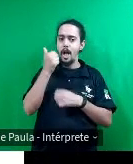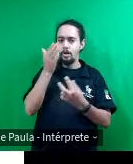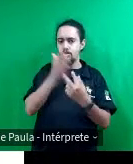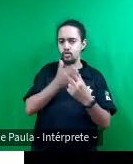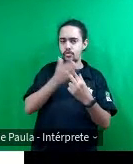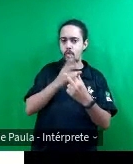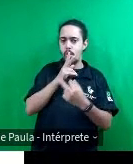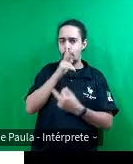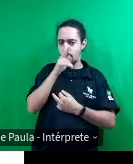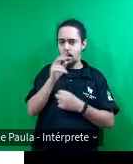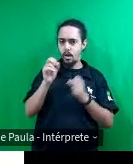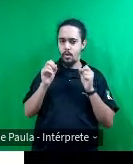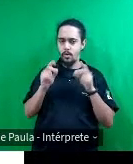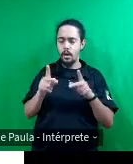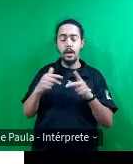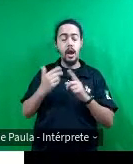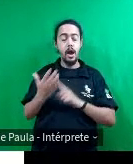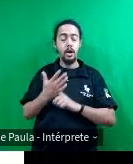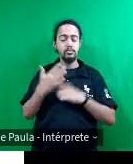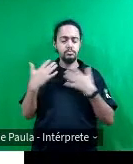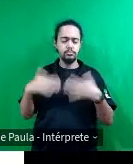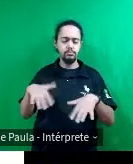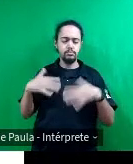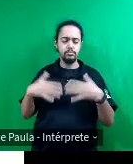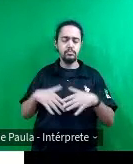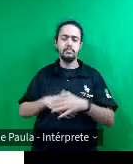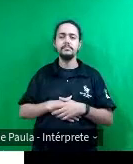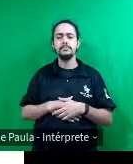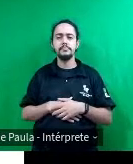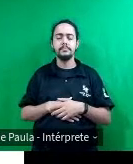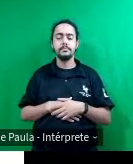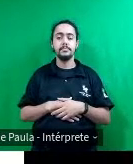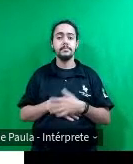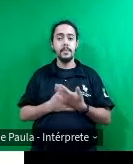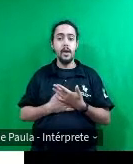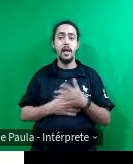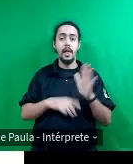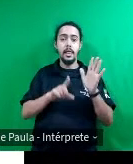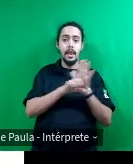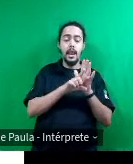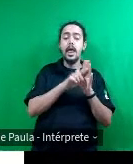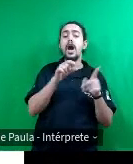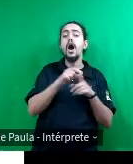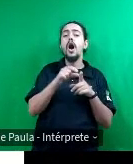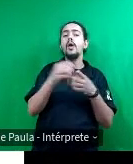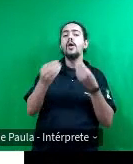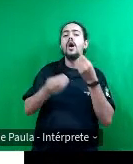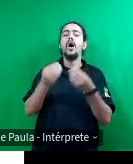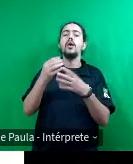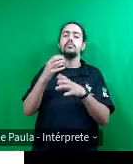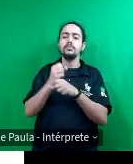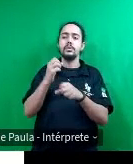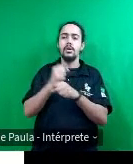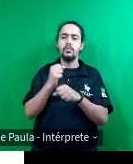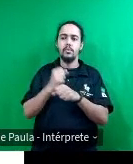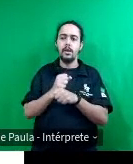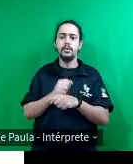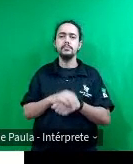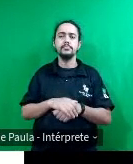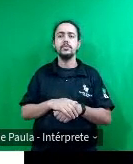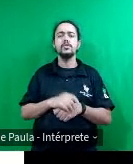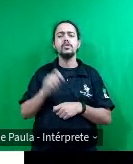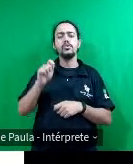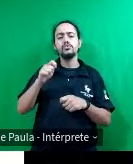aqui as nossas análises. Vamos lá. Pela lei de Ohm, solução raiz aí, ó, né? Quem é mais raiz aí pode